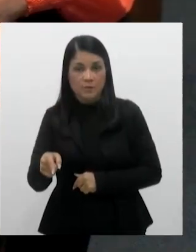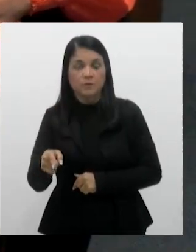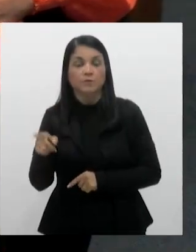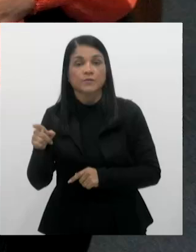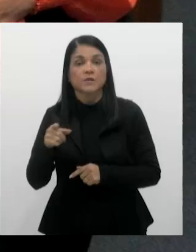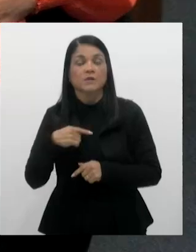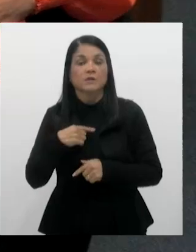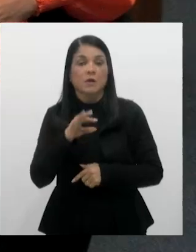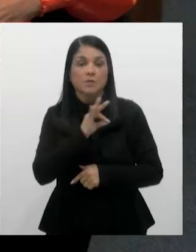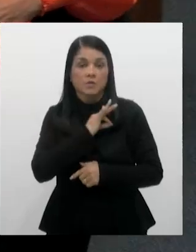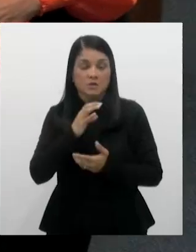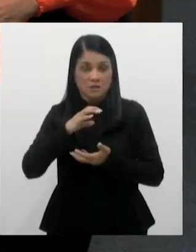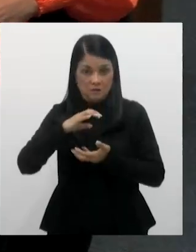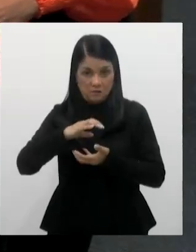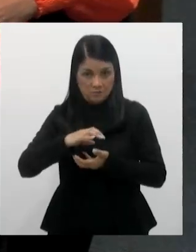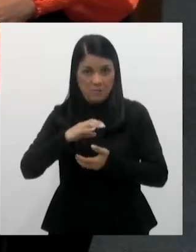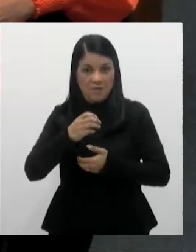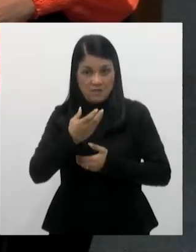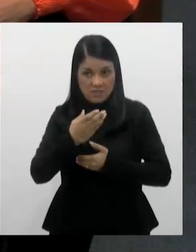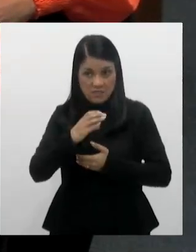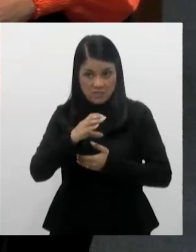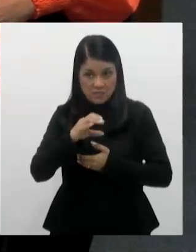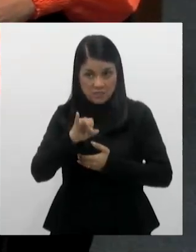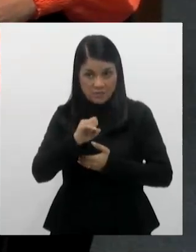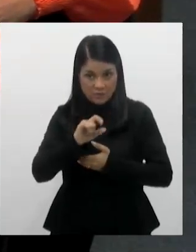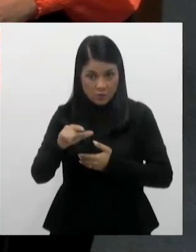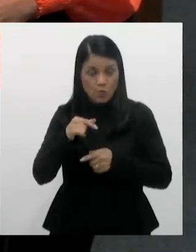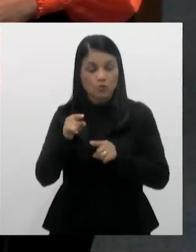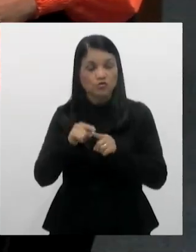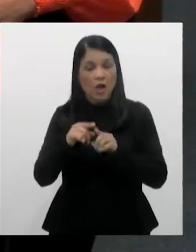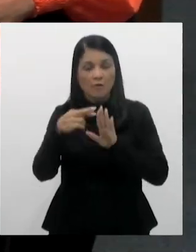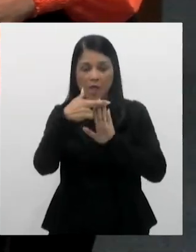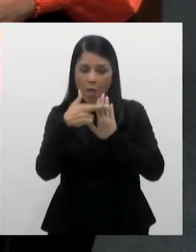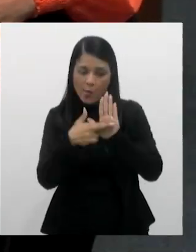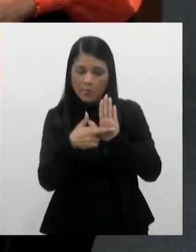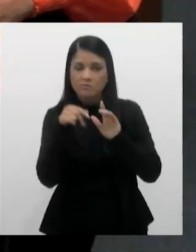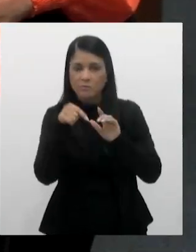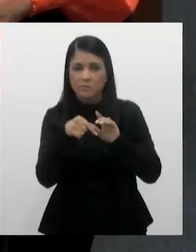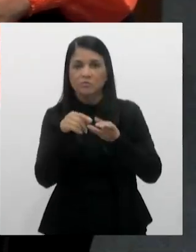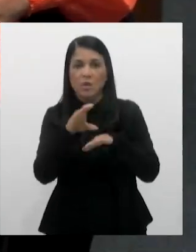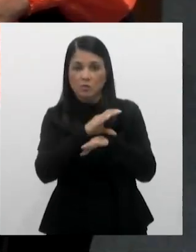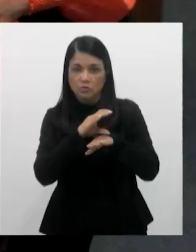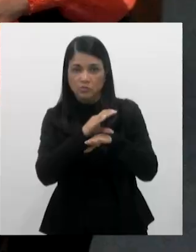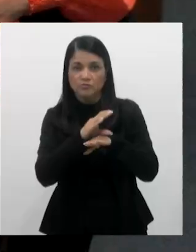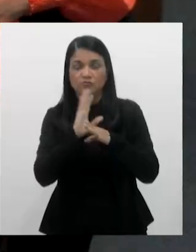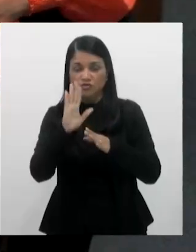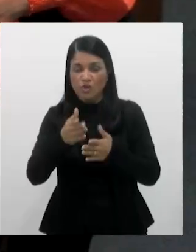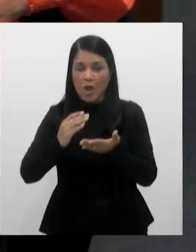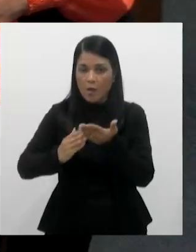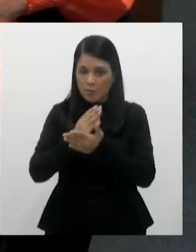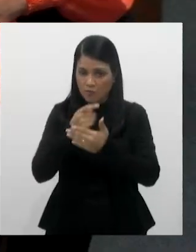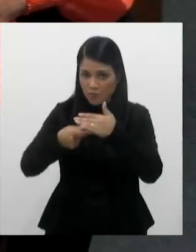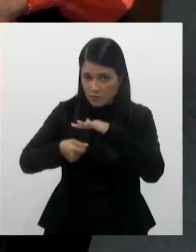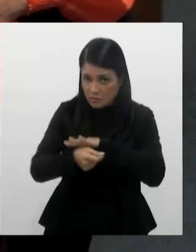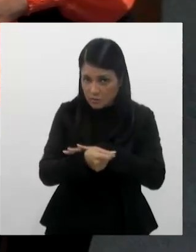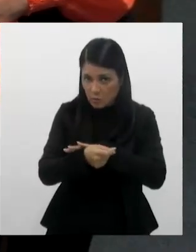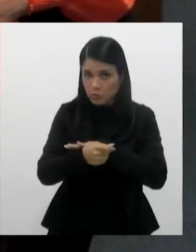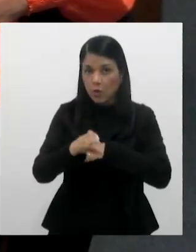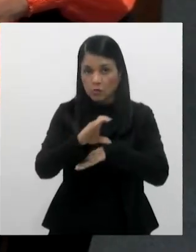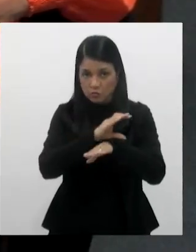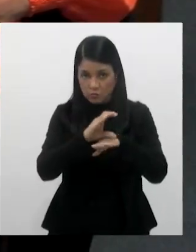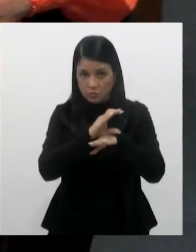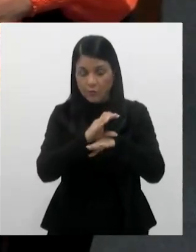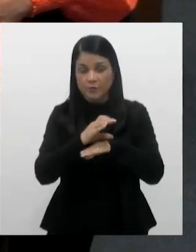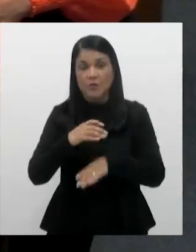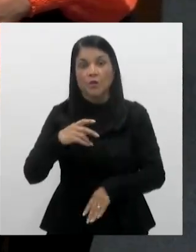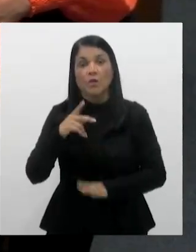que regulamenta o que a gente já pôs na Constituição. Então, veja, nós aprovamos o fundo na Constituição. Esse PLC,